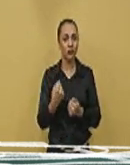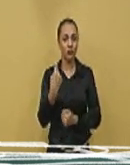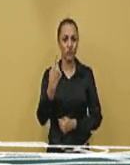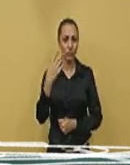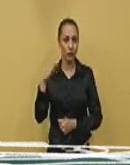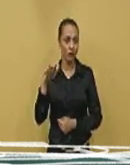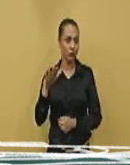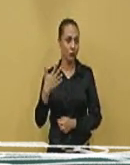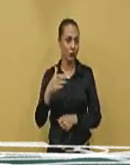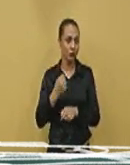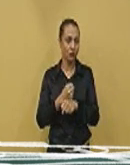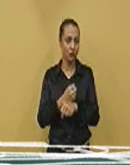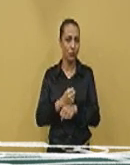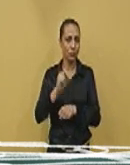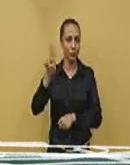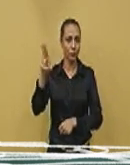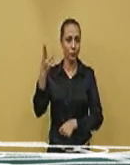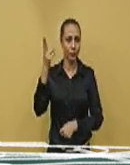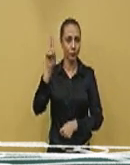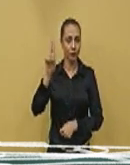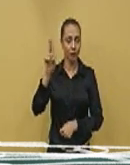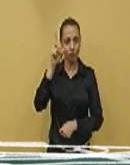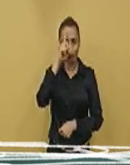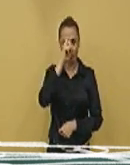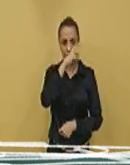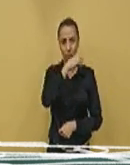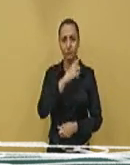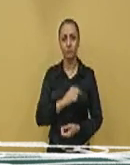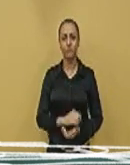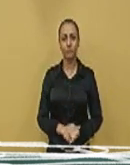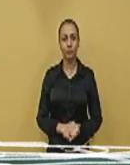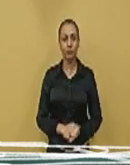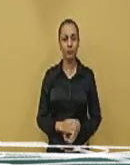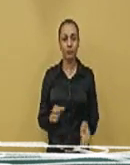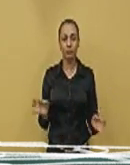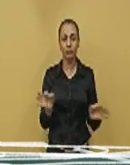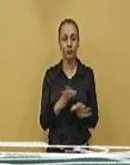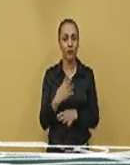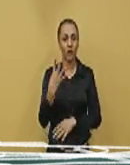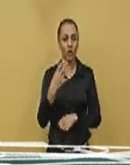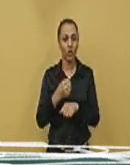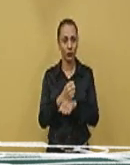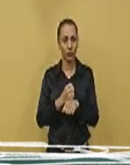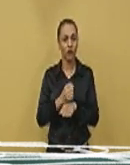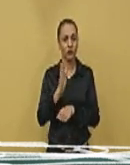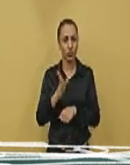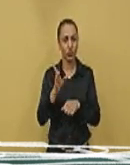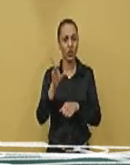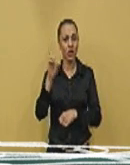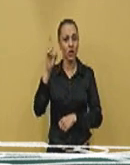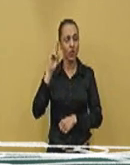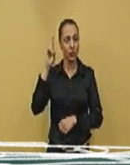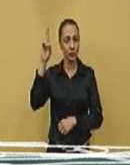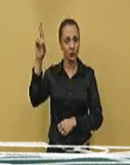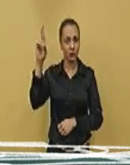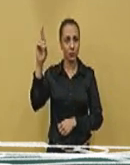cargo no HU e está encerrando 4 anos na direção da